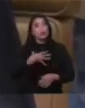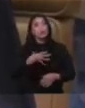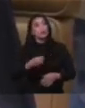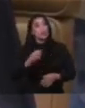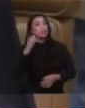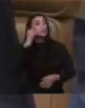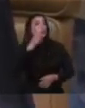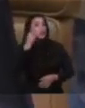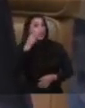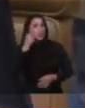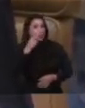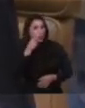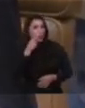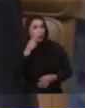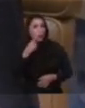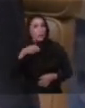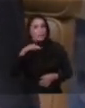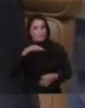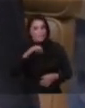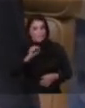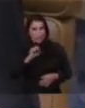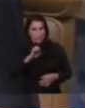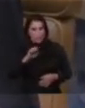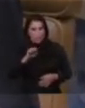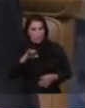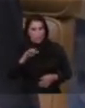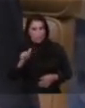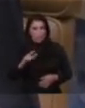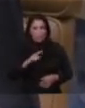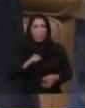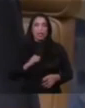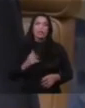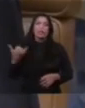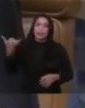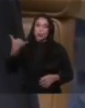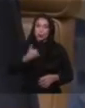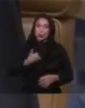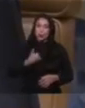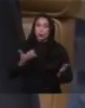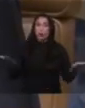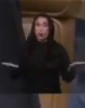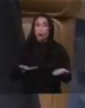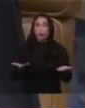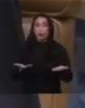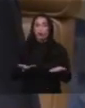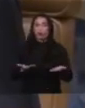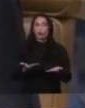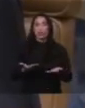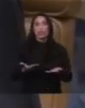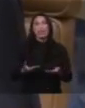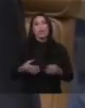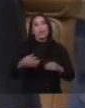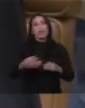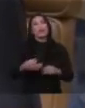senador Messias de Jesus, deputado Jonathan de Jesus, hoje ministro do Tribunal de Contas da